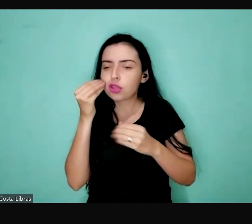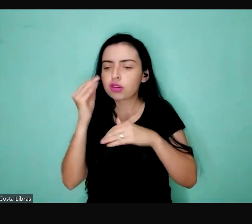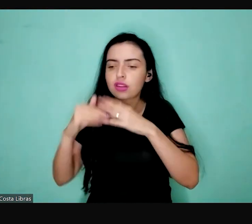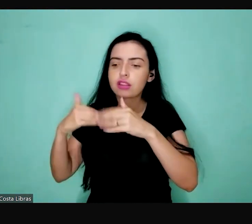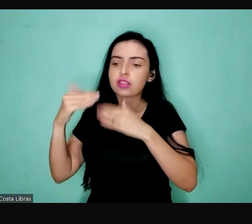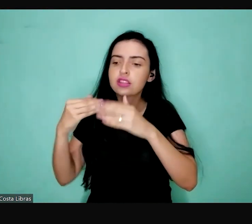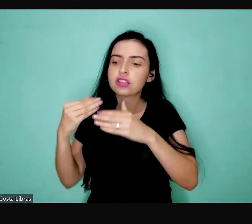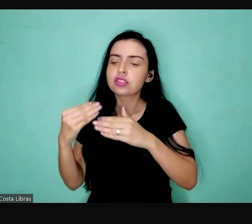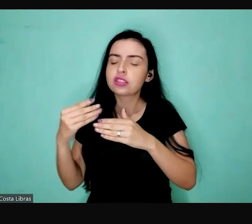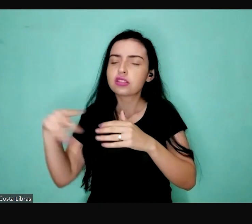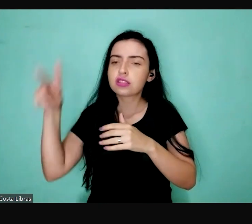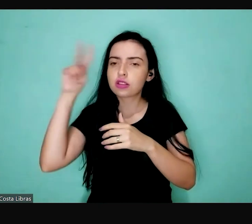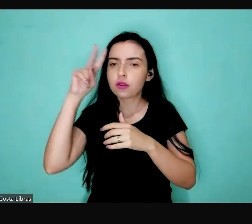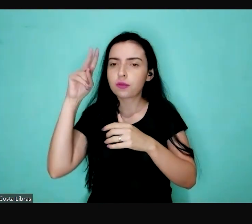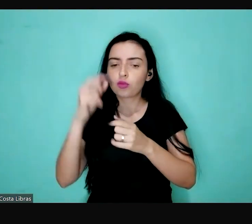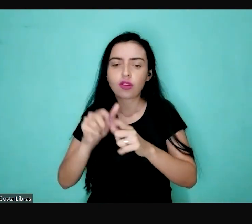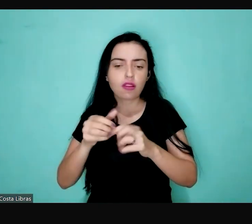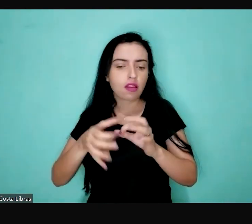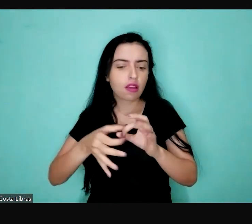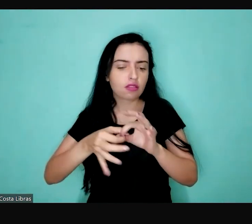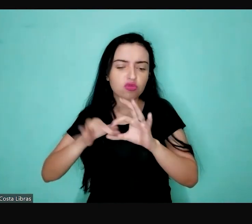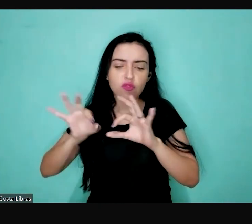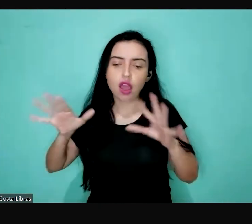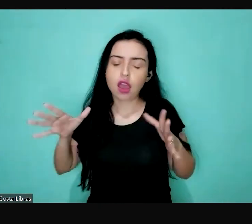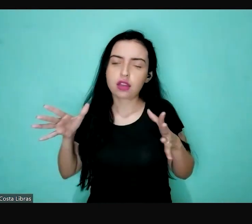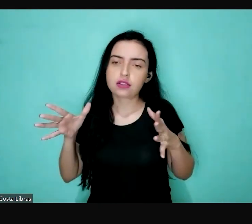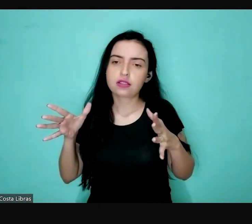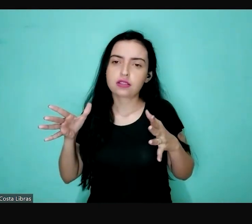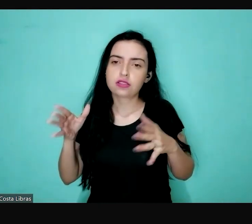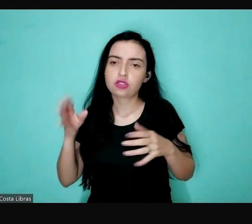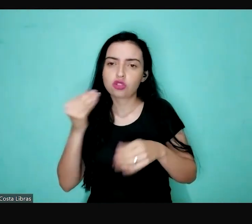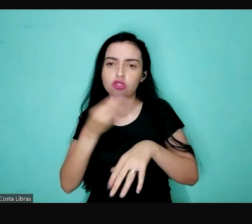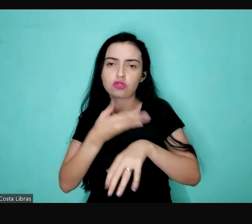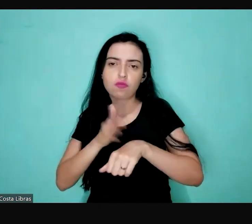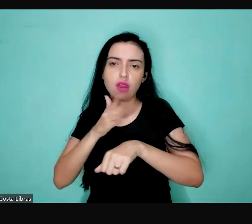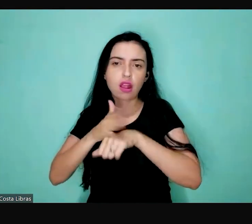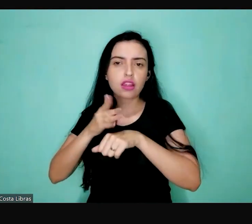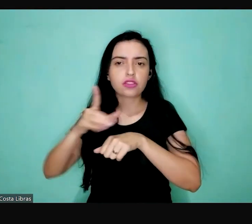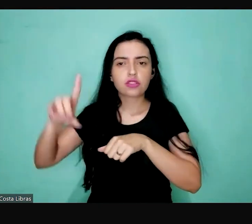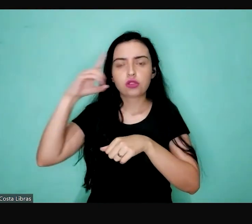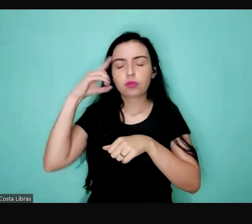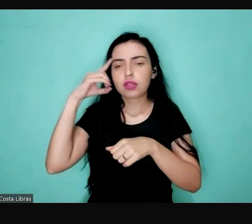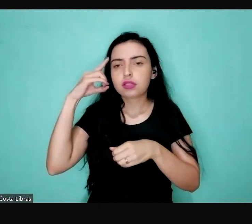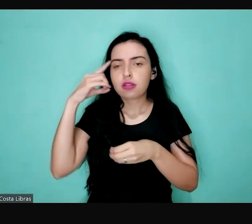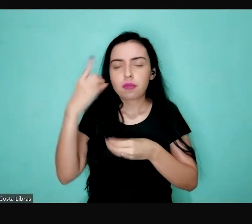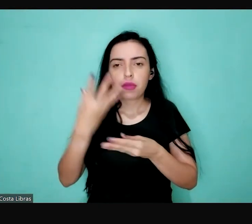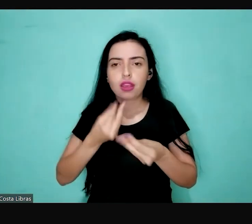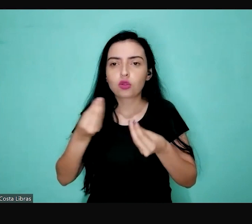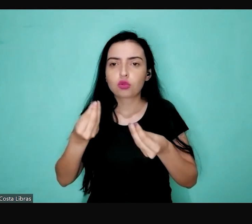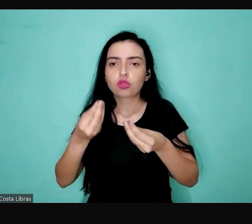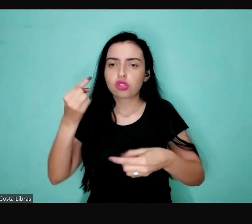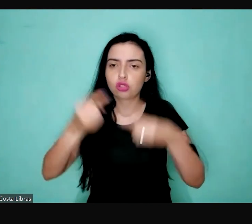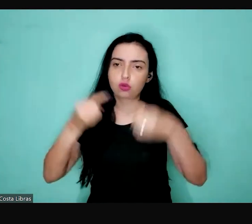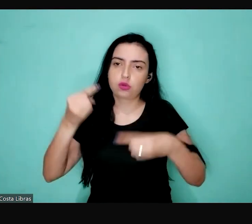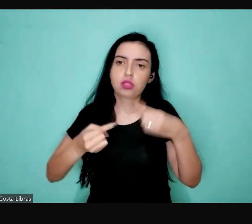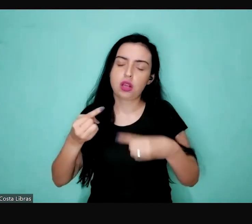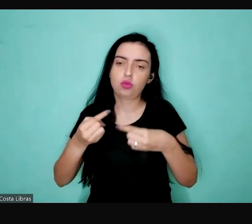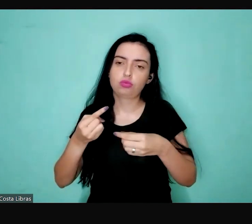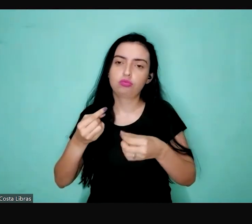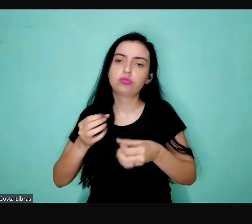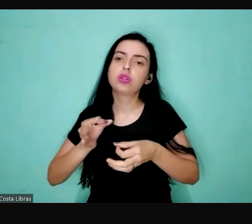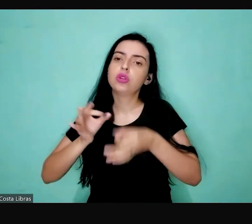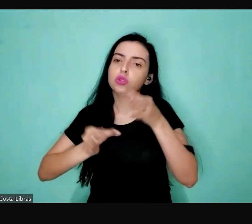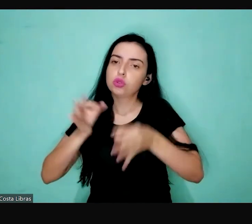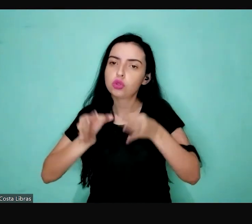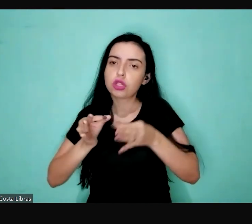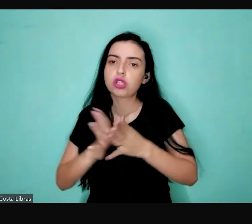trajetória multissecular de prática, de pensamento, de discussão jurídica na